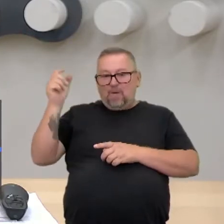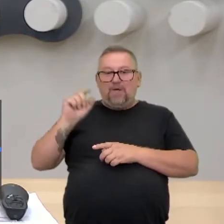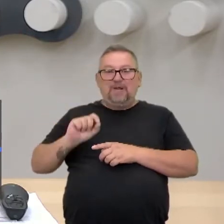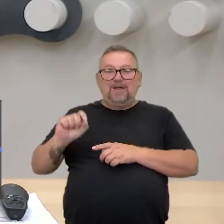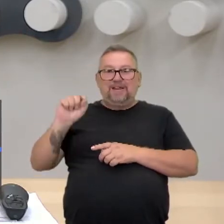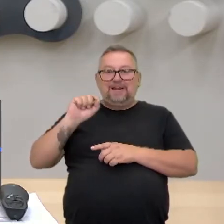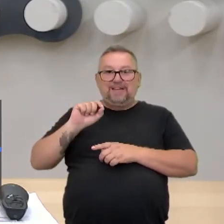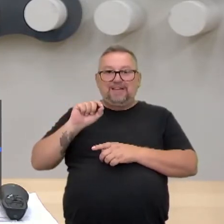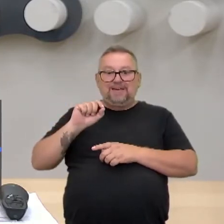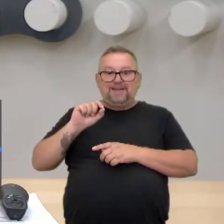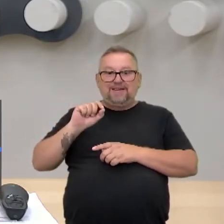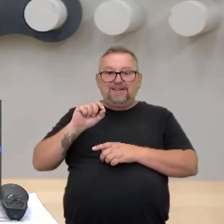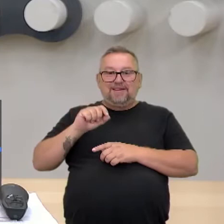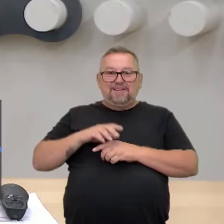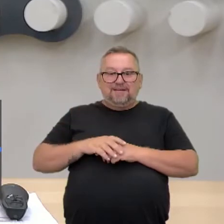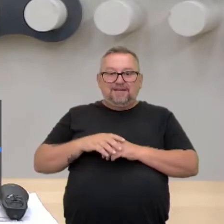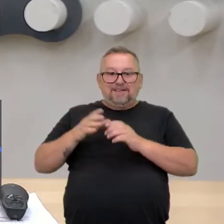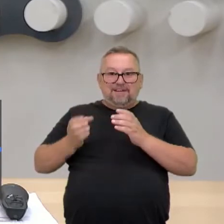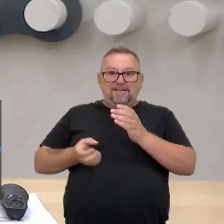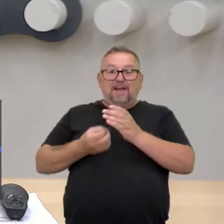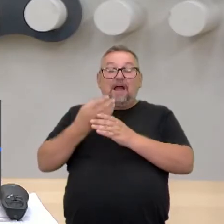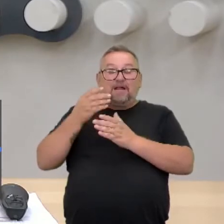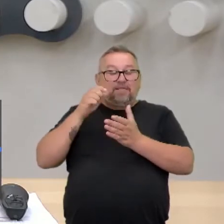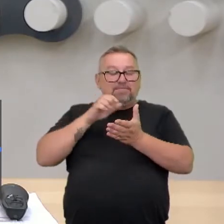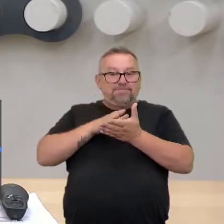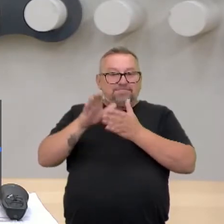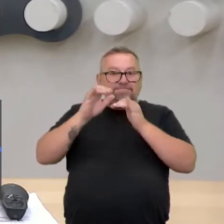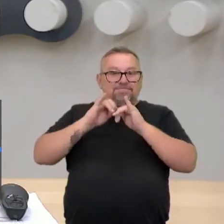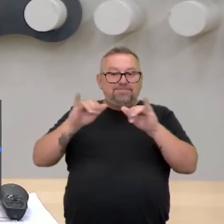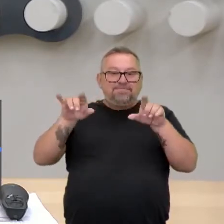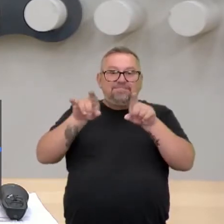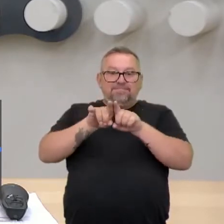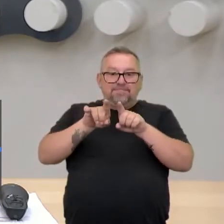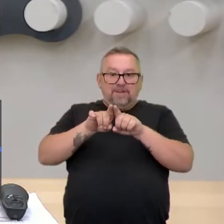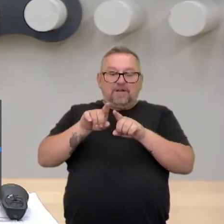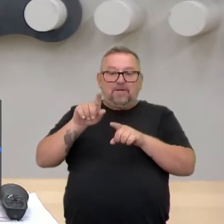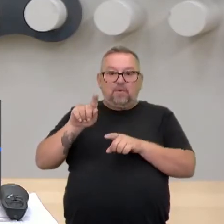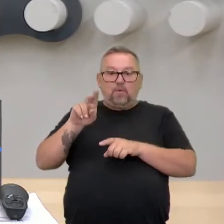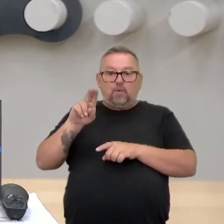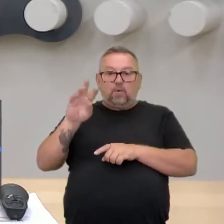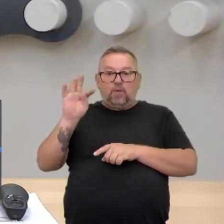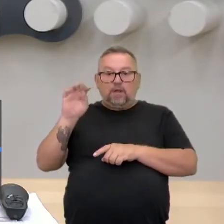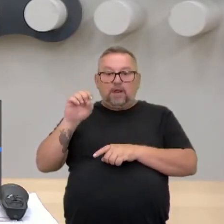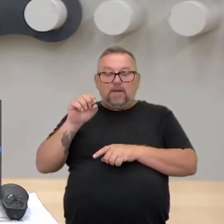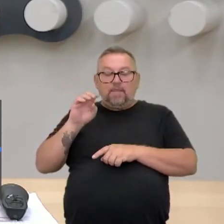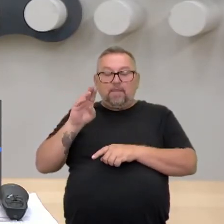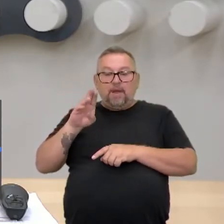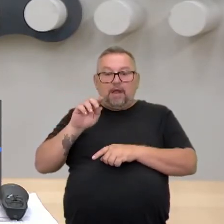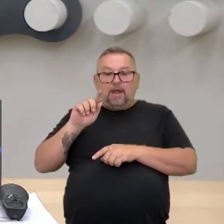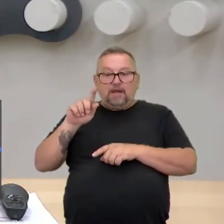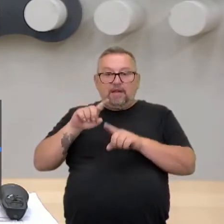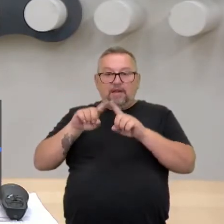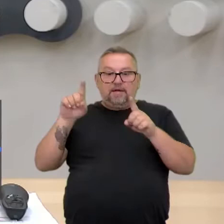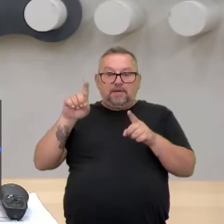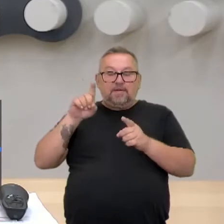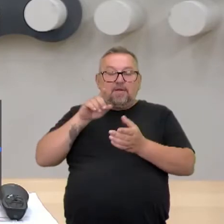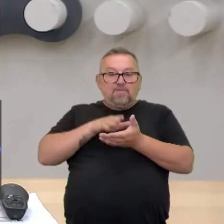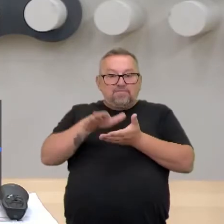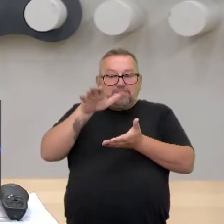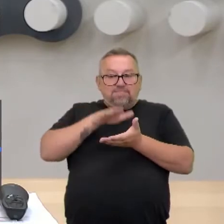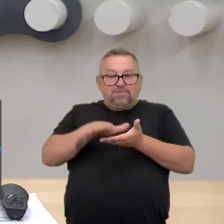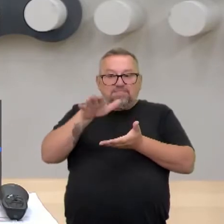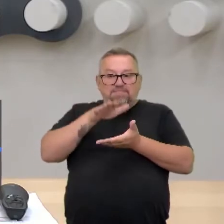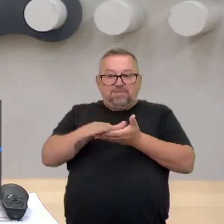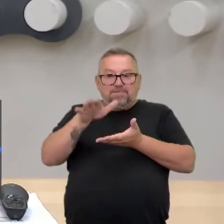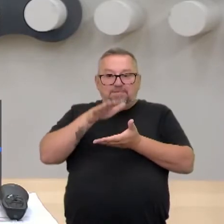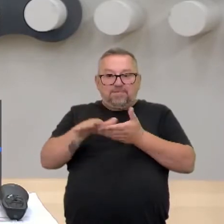a imprensa a criação da Imprensa né pelo iorranes Gutemberg que diminui e multi se o